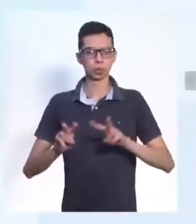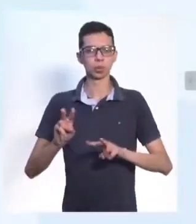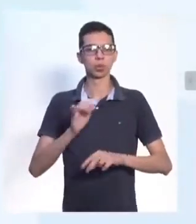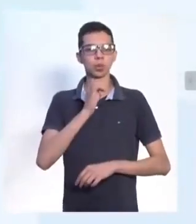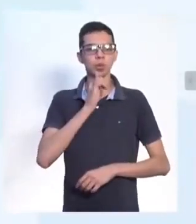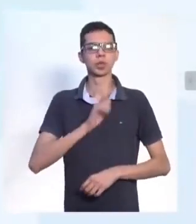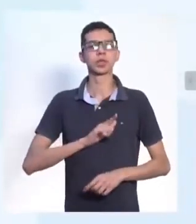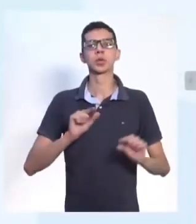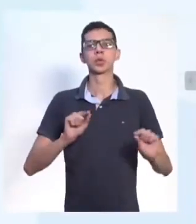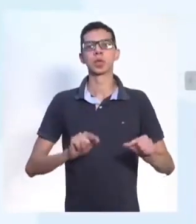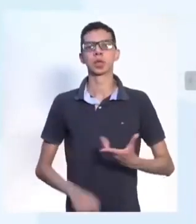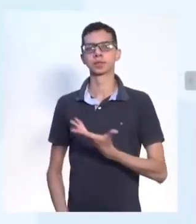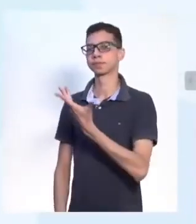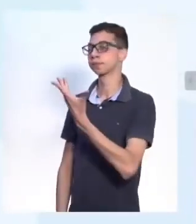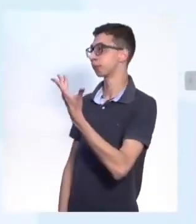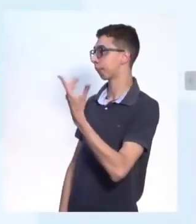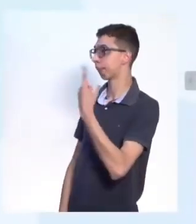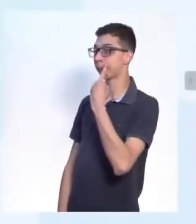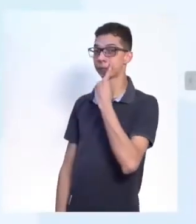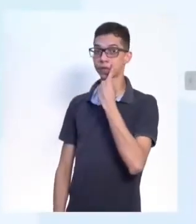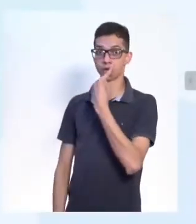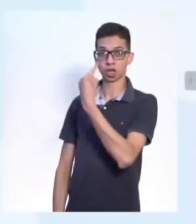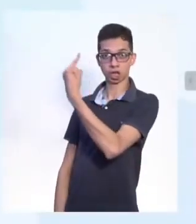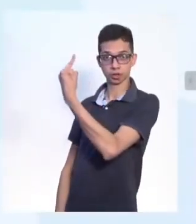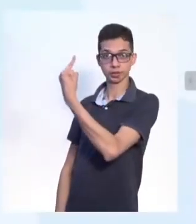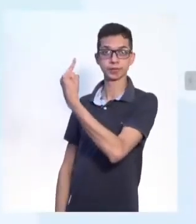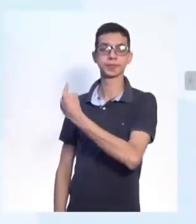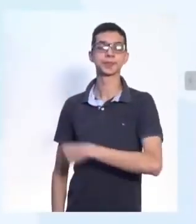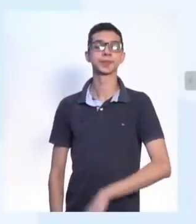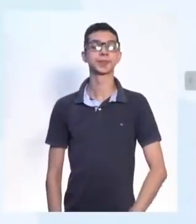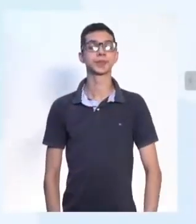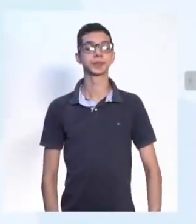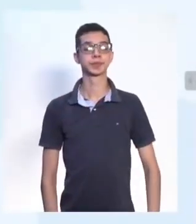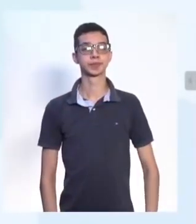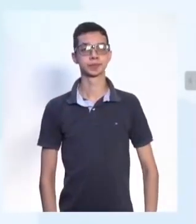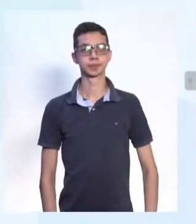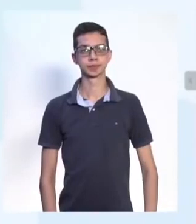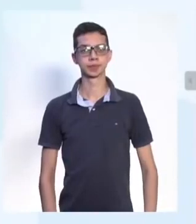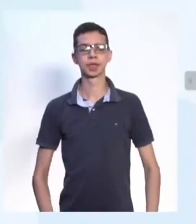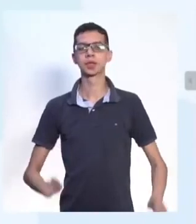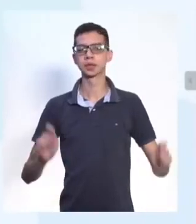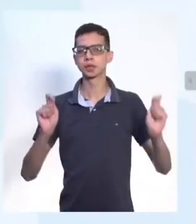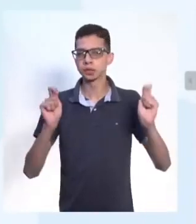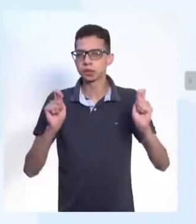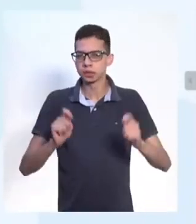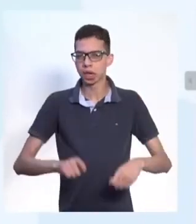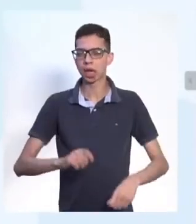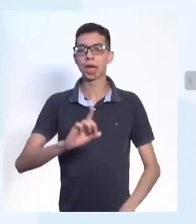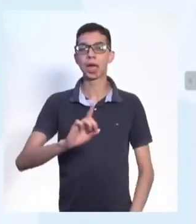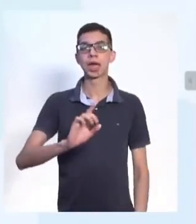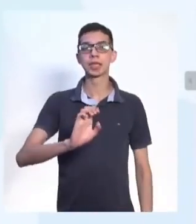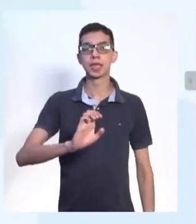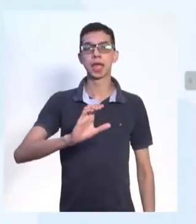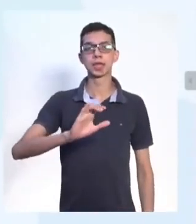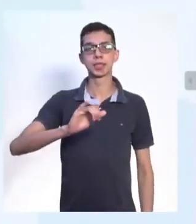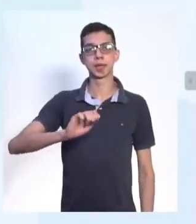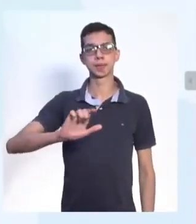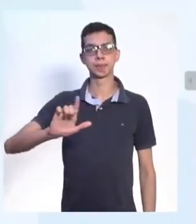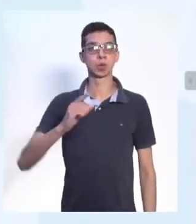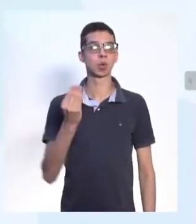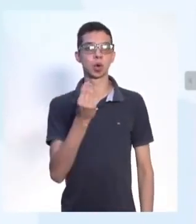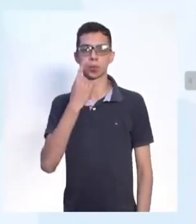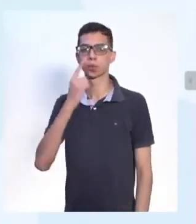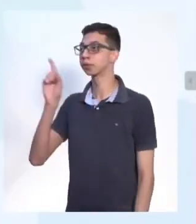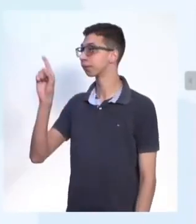tenho o seguinte, né? Então, assim, pode ser representado de uma forma decimal. Decimal aqui, ó,